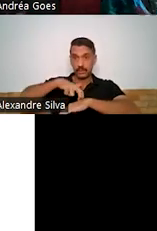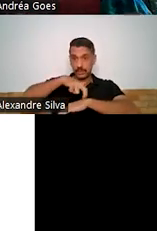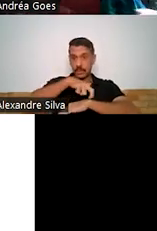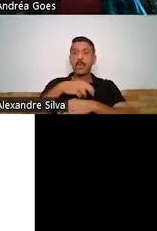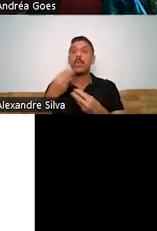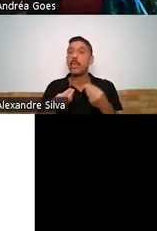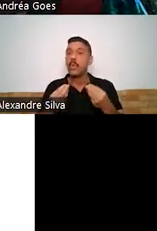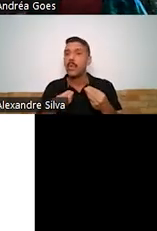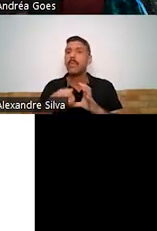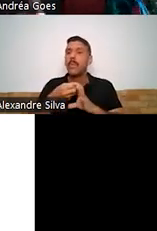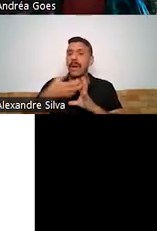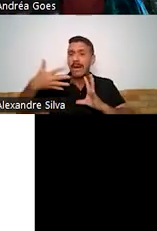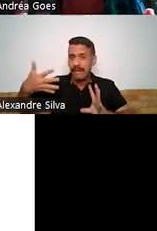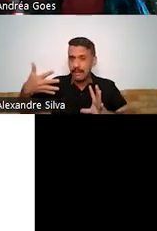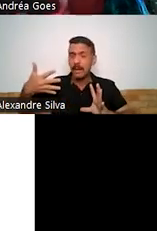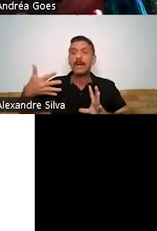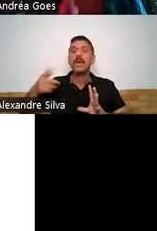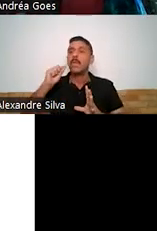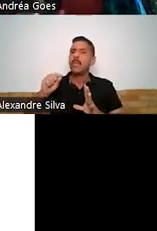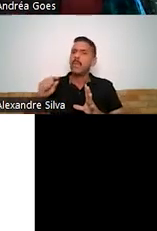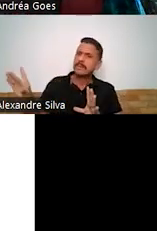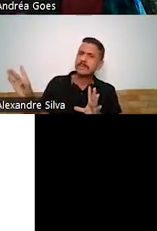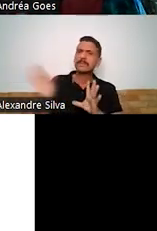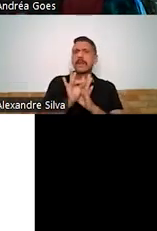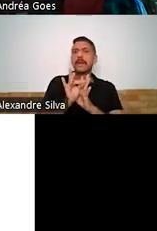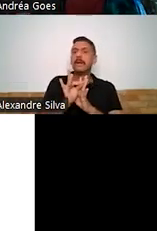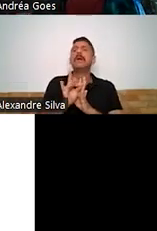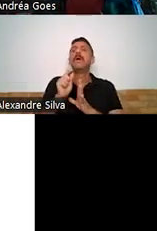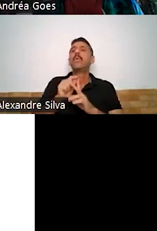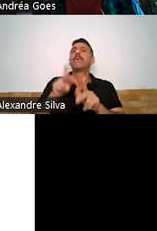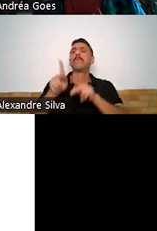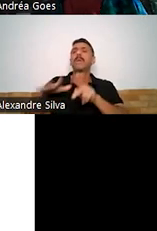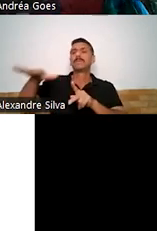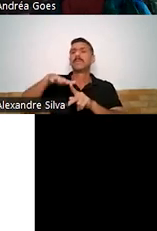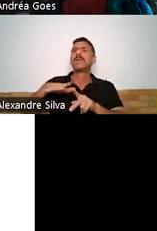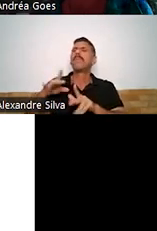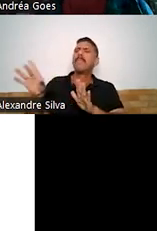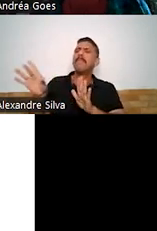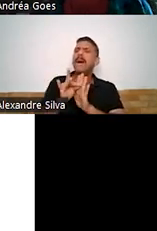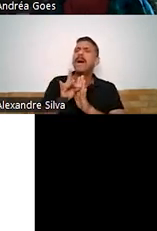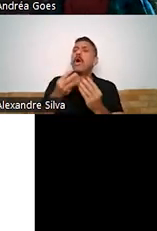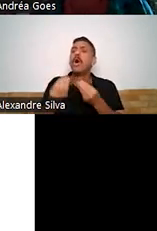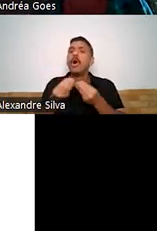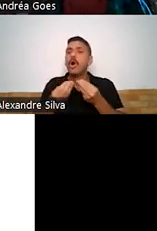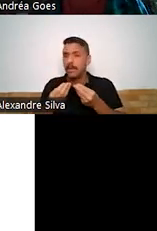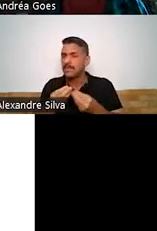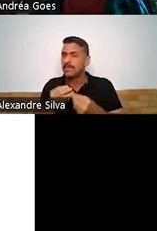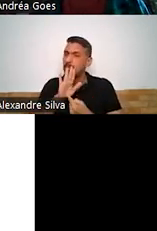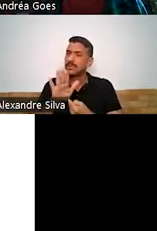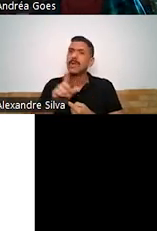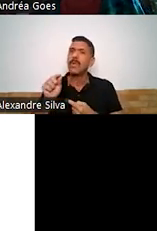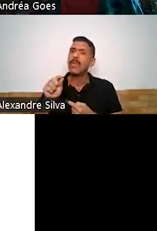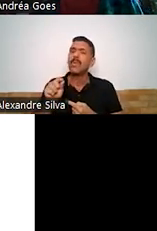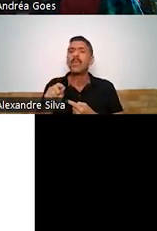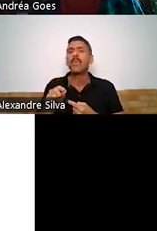determinadas características se fixam naquela população, naqueles indivíduos, para a gente poder mostrar, bom, como é que uma